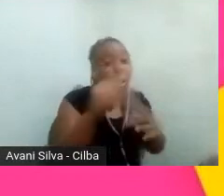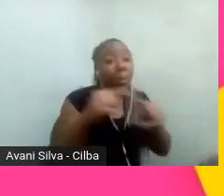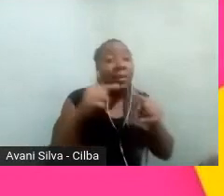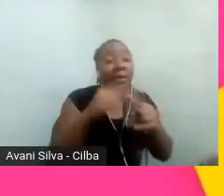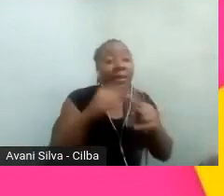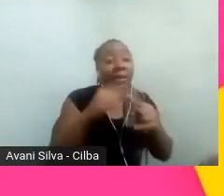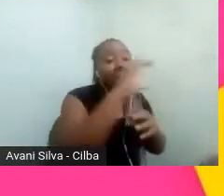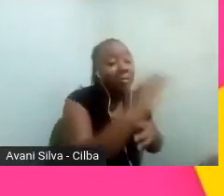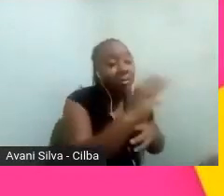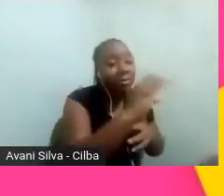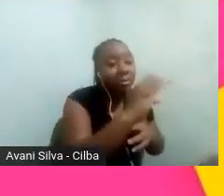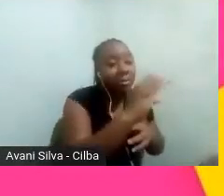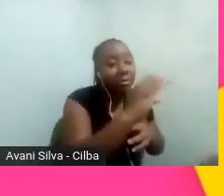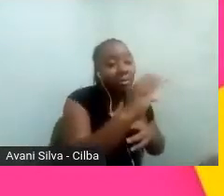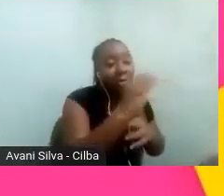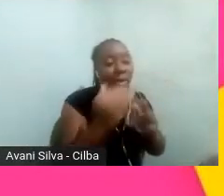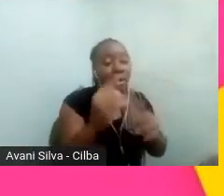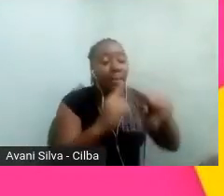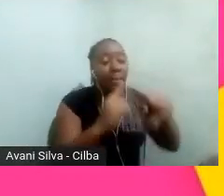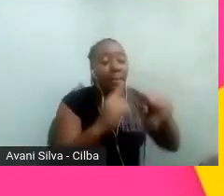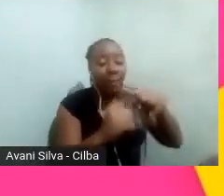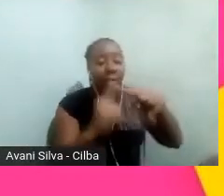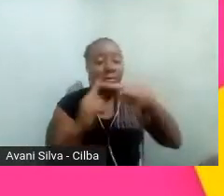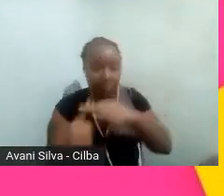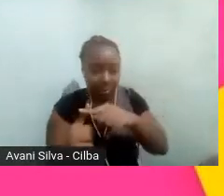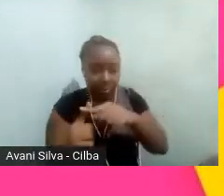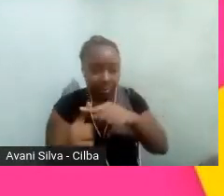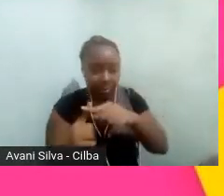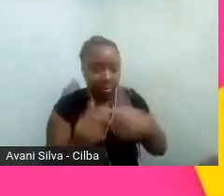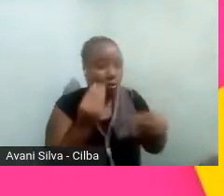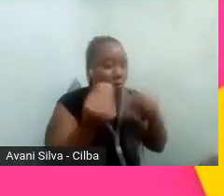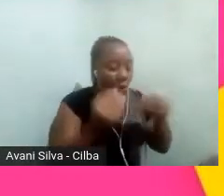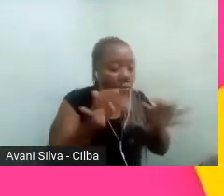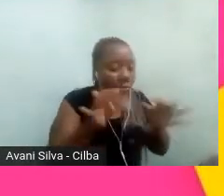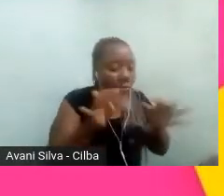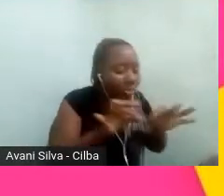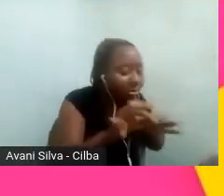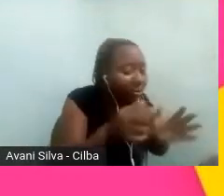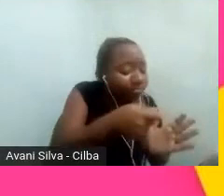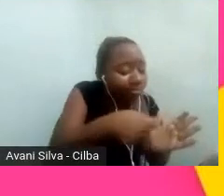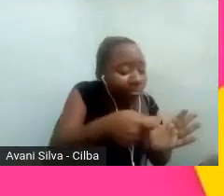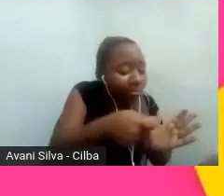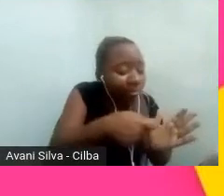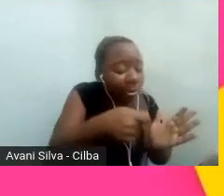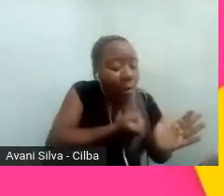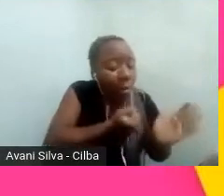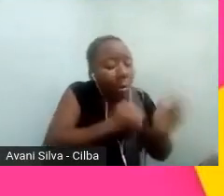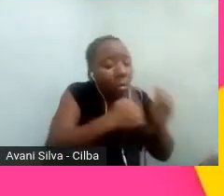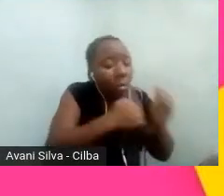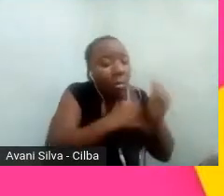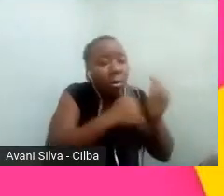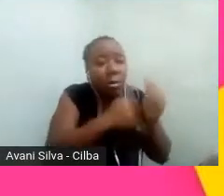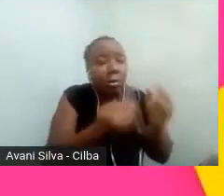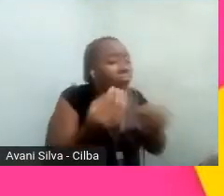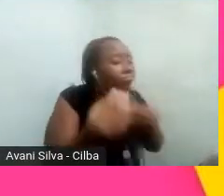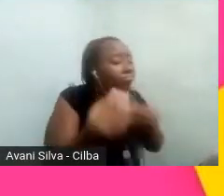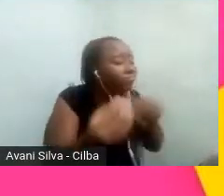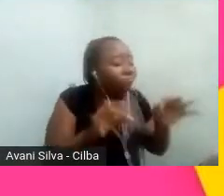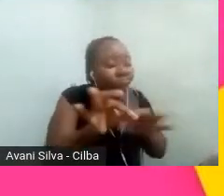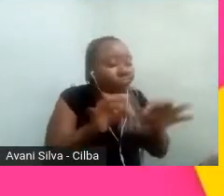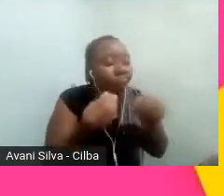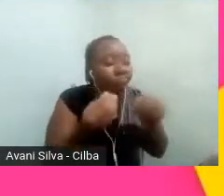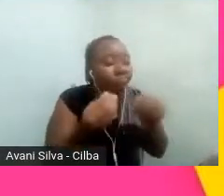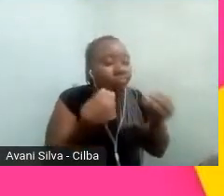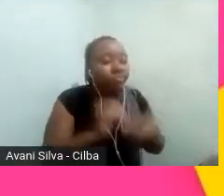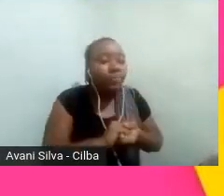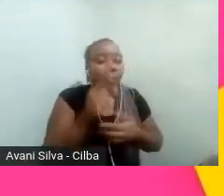Então, eu vou mostrar aqui para vocês como é que é escrito esse código, né? Como que eu escrevo isso. Eu vou usar